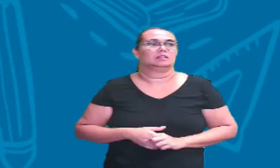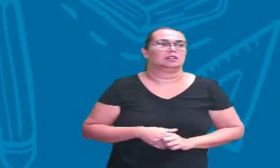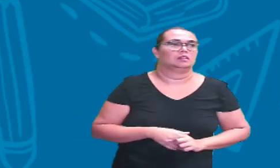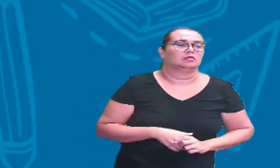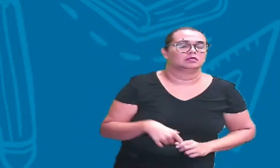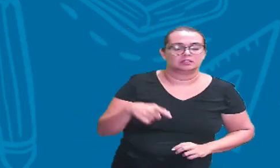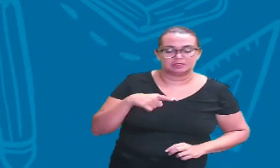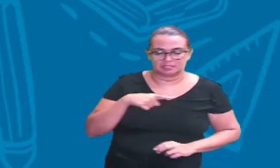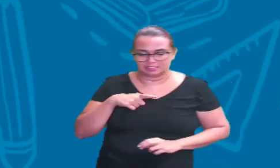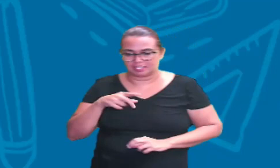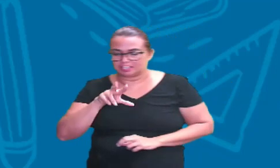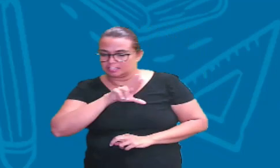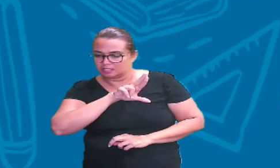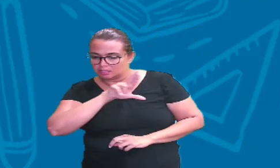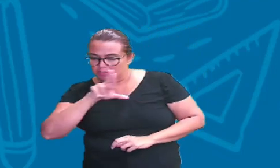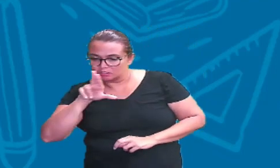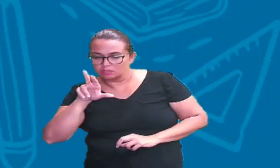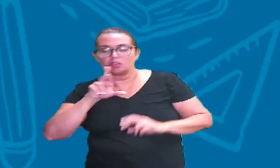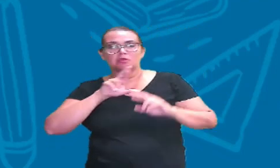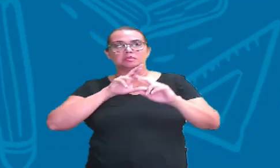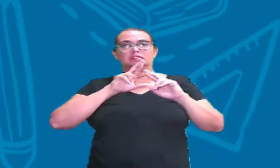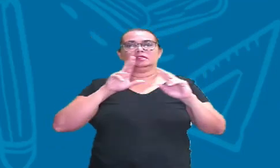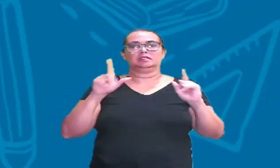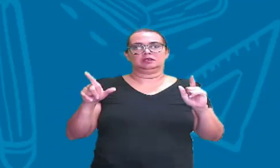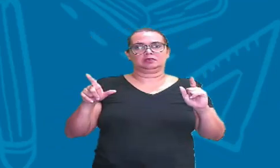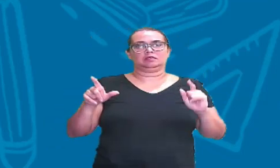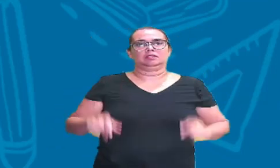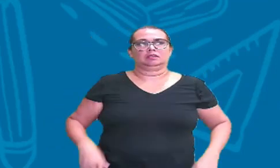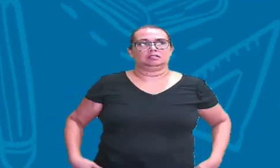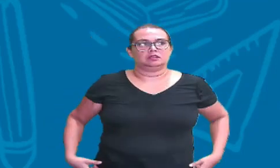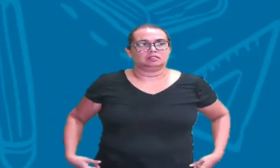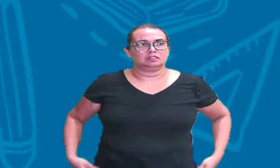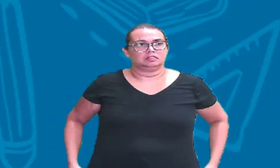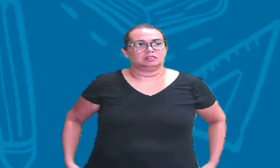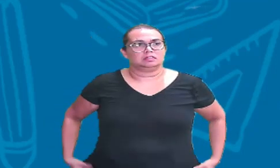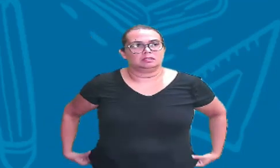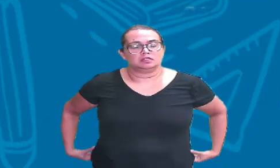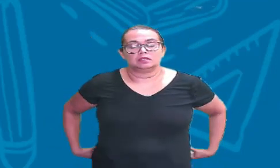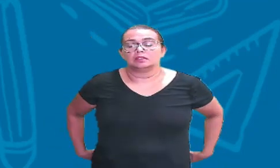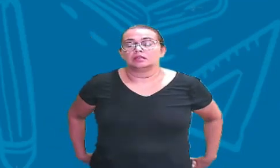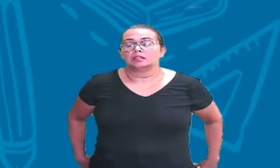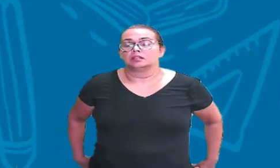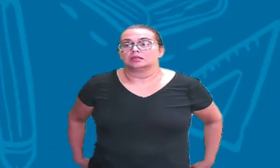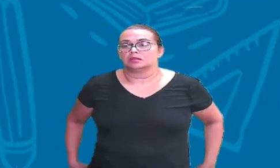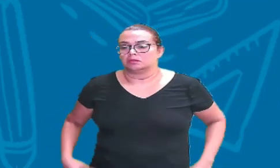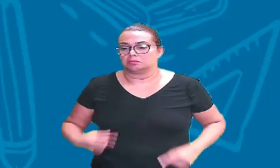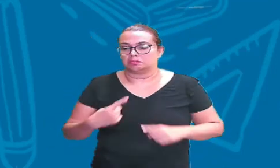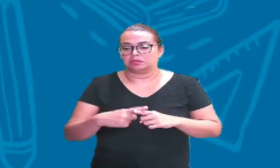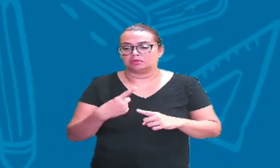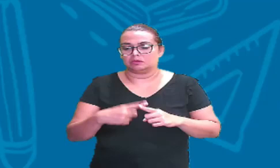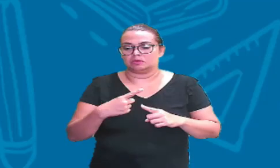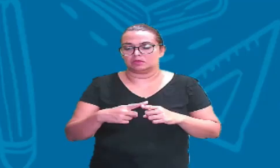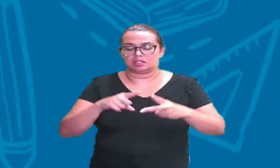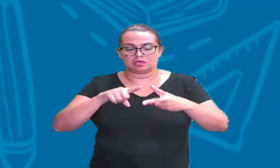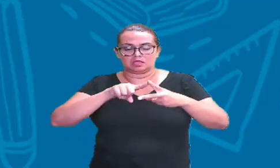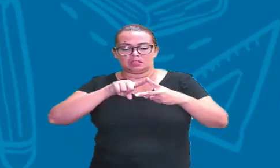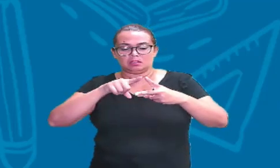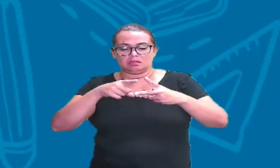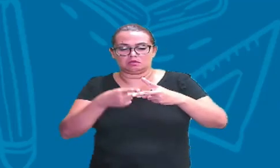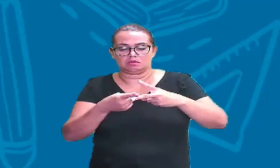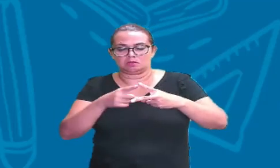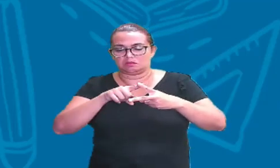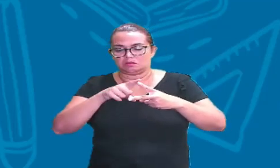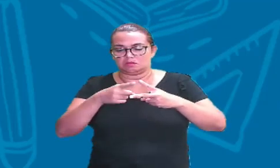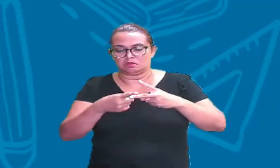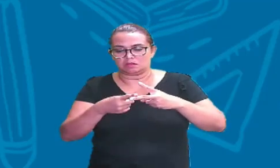perpendicular, tá certo? Porque ela vai formar uma angulação especial. E essa angulação